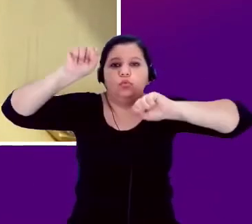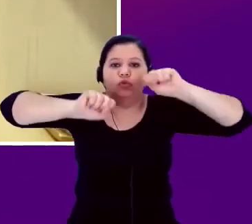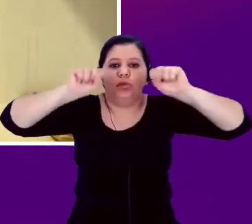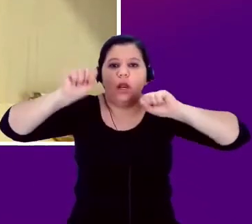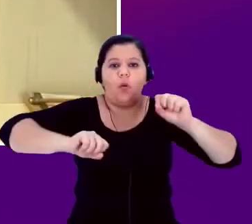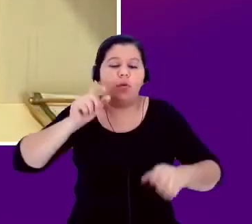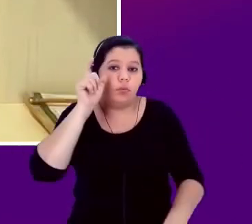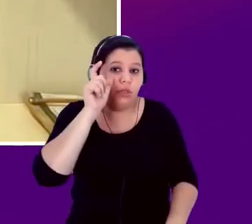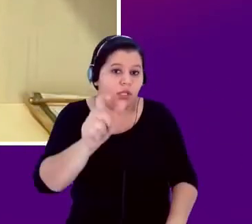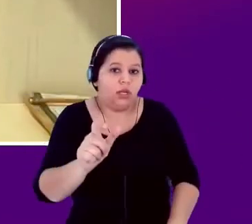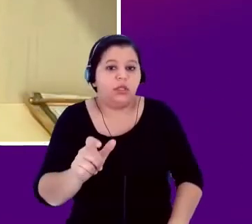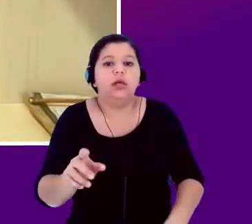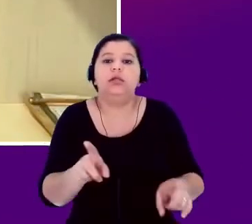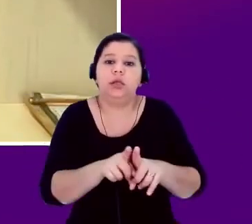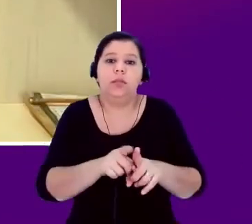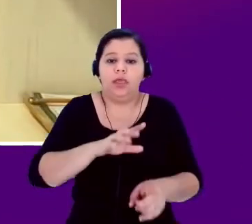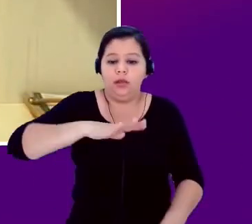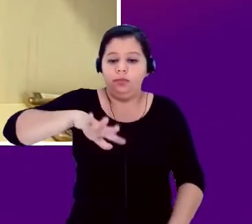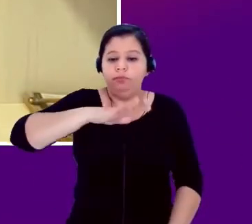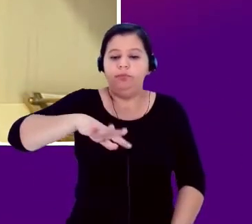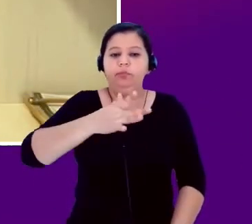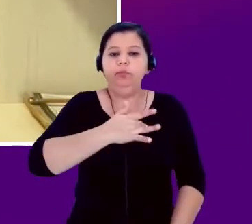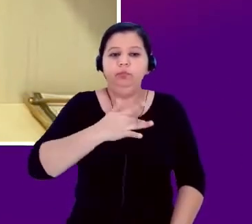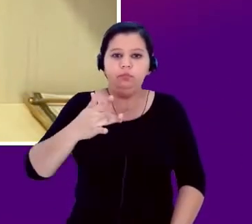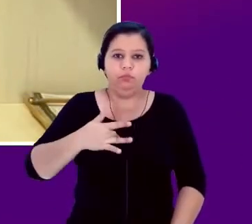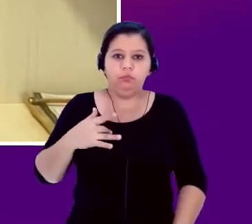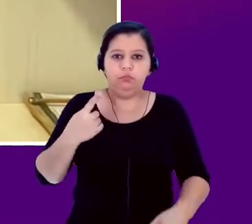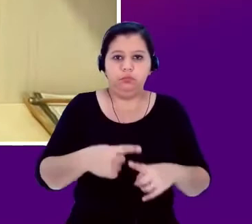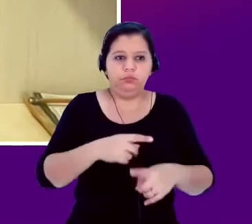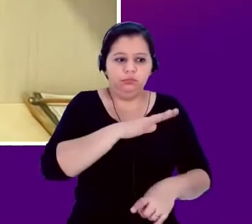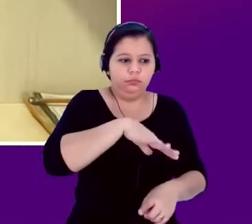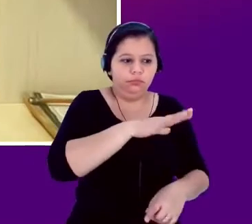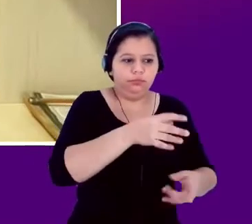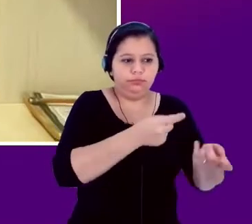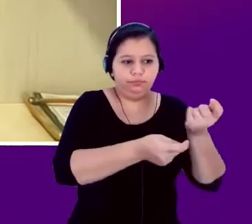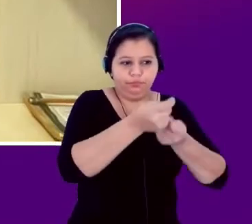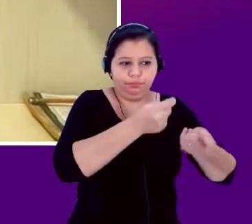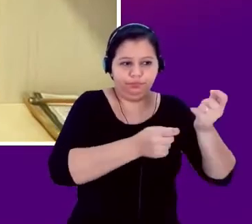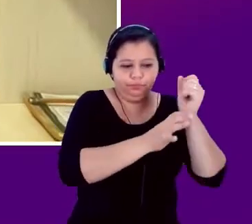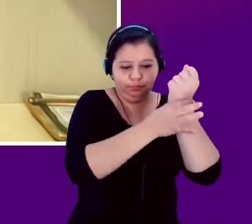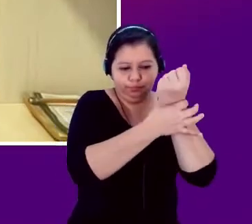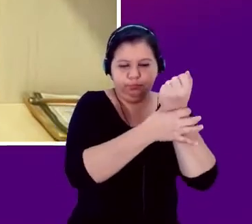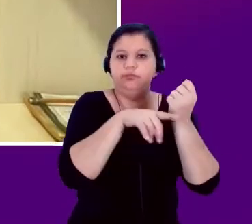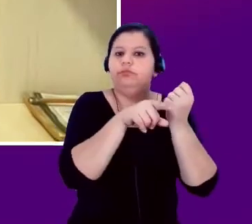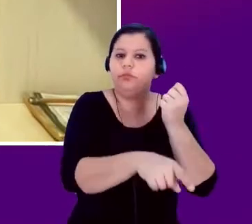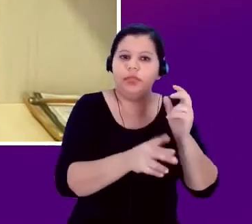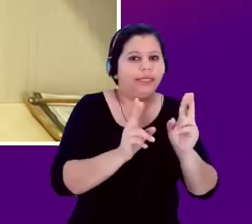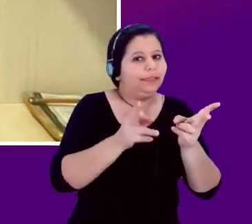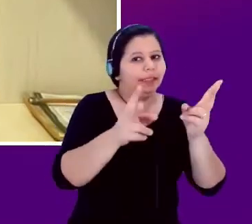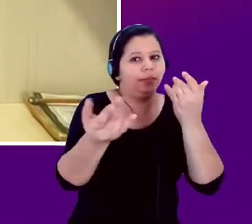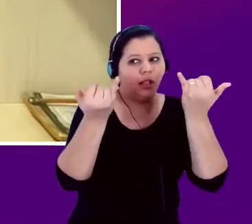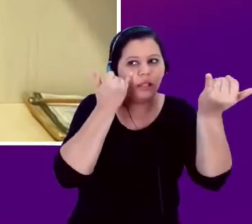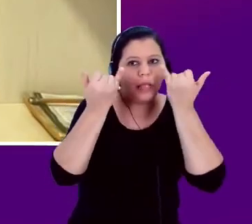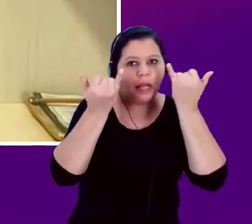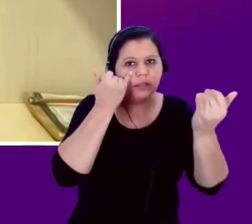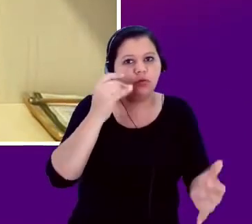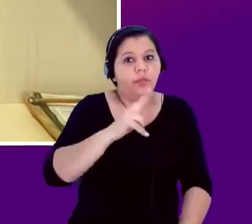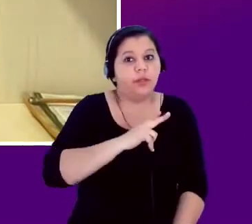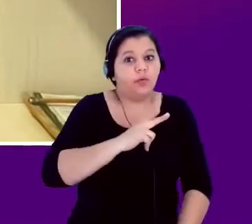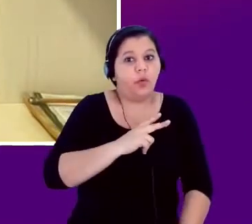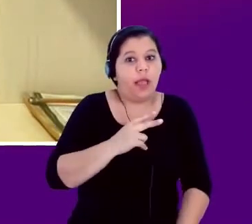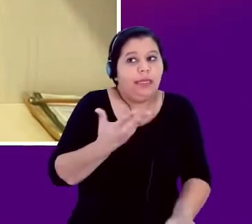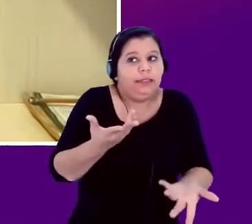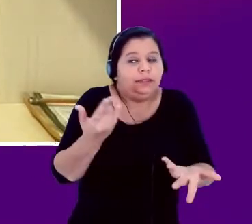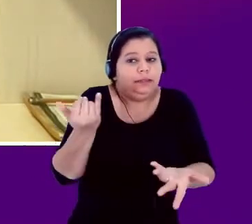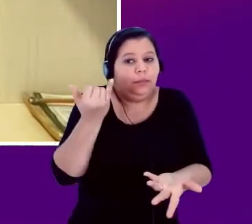Gláucia ao setor de saúde, porque, de fato, no campo dos seguros, tratam-se muito frequentemente dados pessoais sensíveis, né, dados